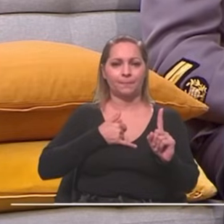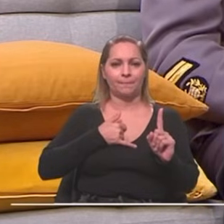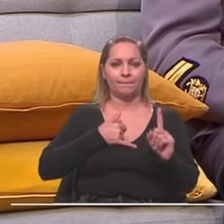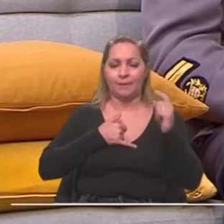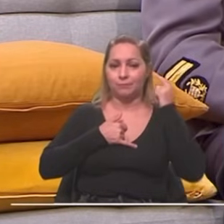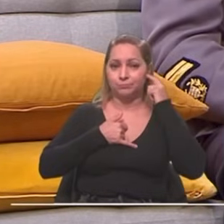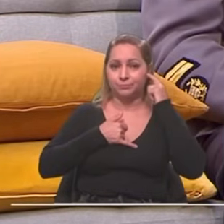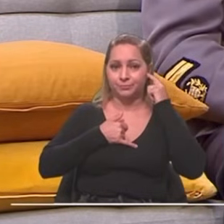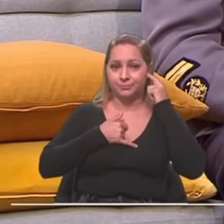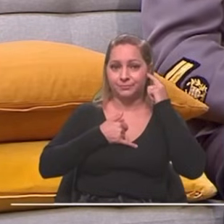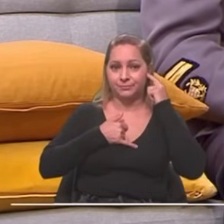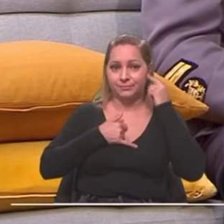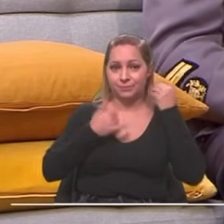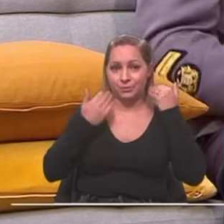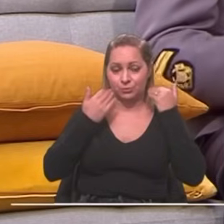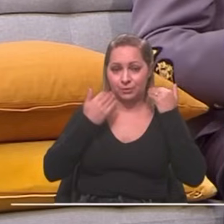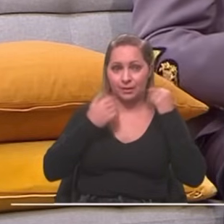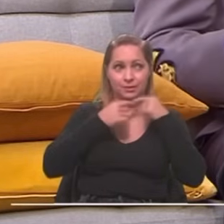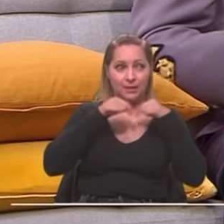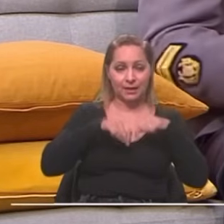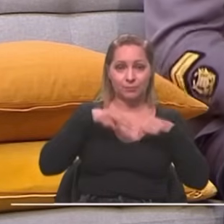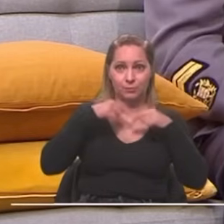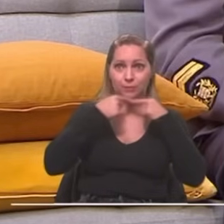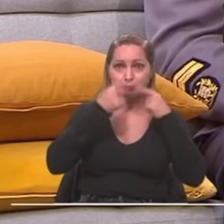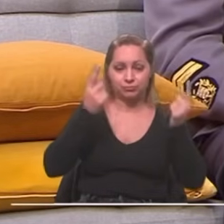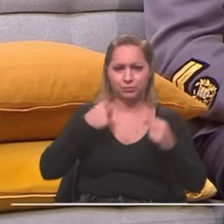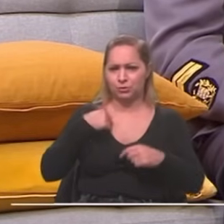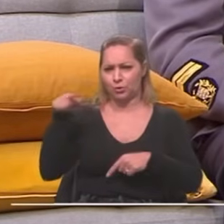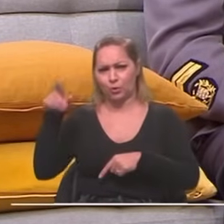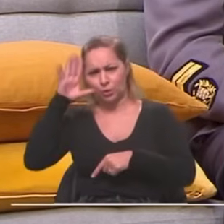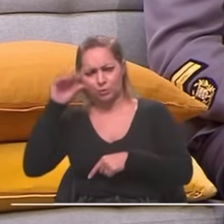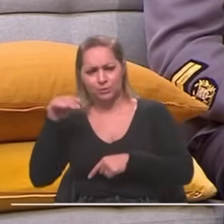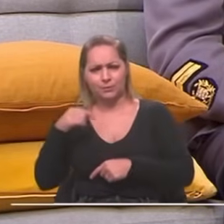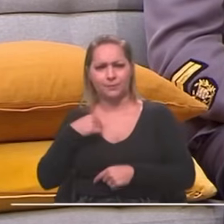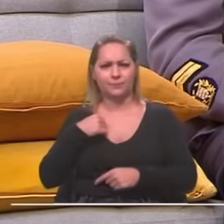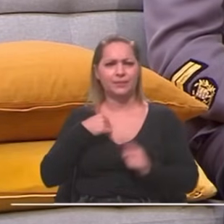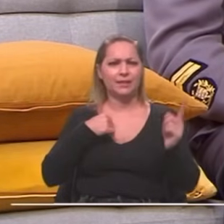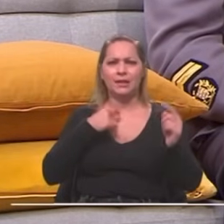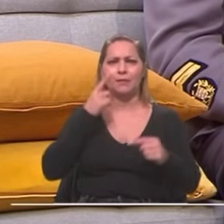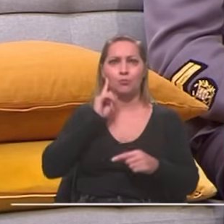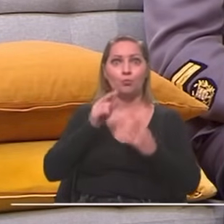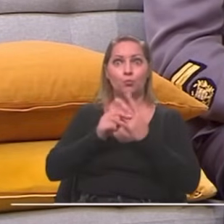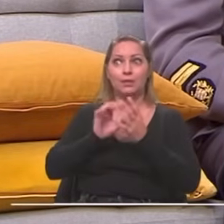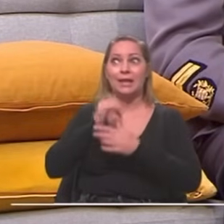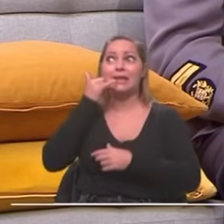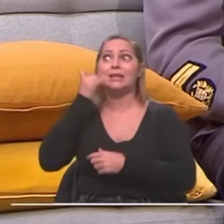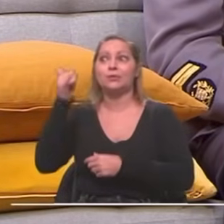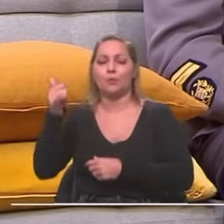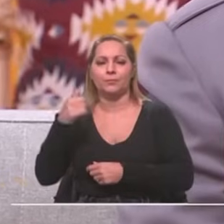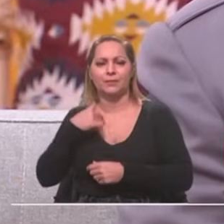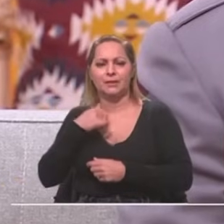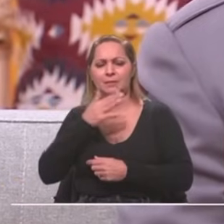Porque já tinha saído nas notícias cá. Exatamente, e eu até a desconhecia, e eu disse, isto não te preocupes, foi para a altura de